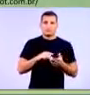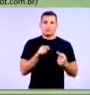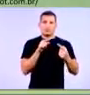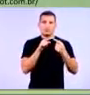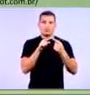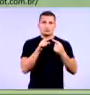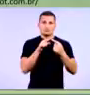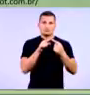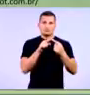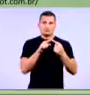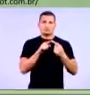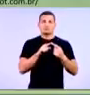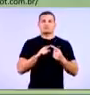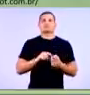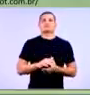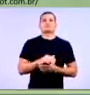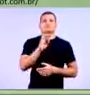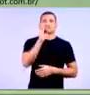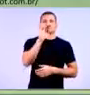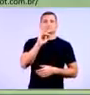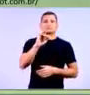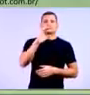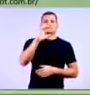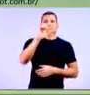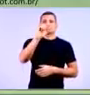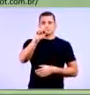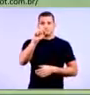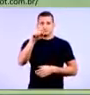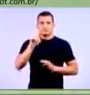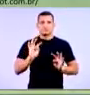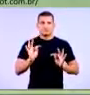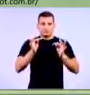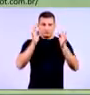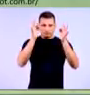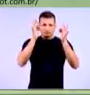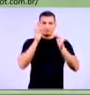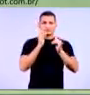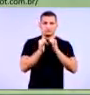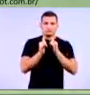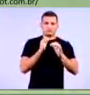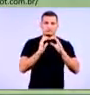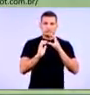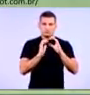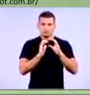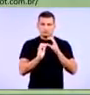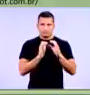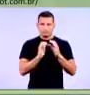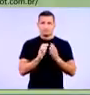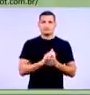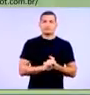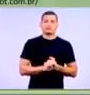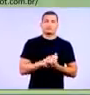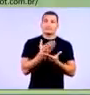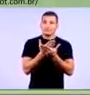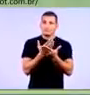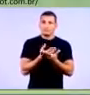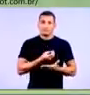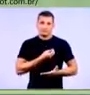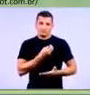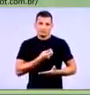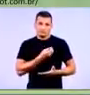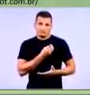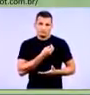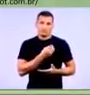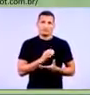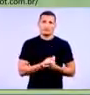combina as TICs, que são as tecnologias da informação e comunicação, com momentos presenciais,